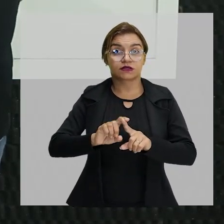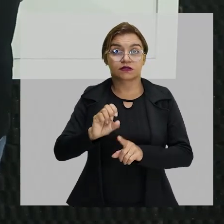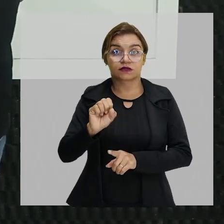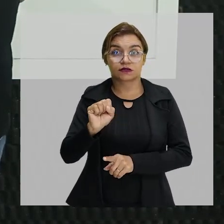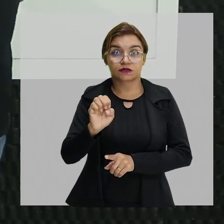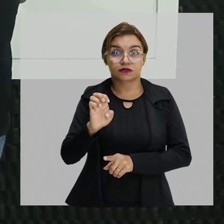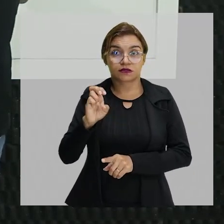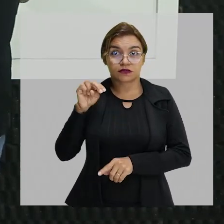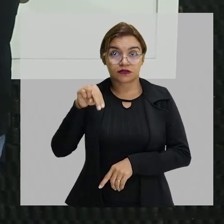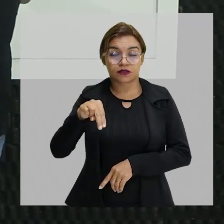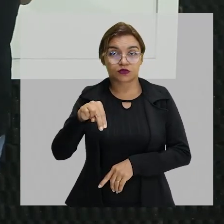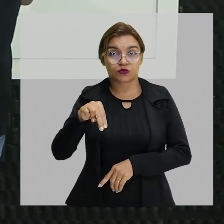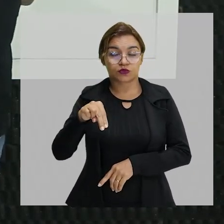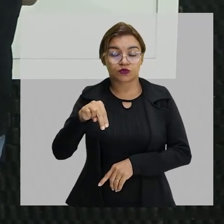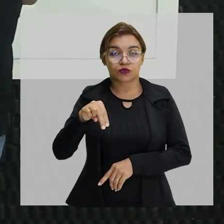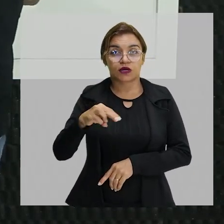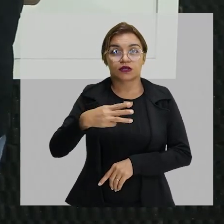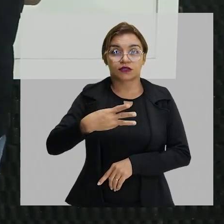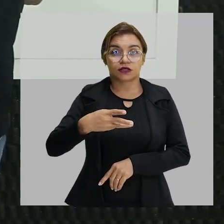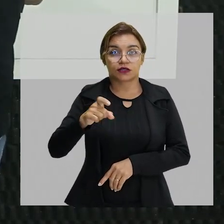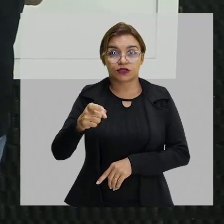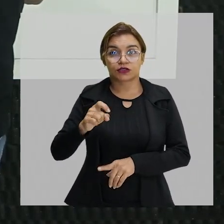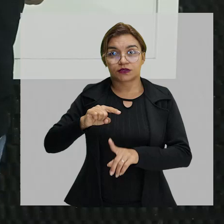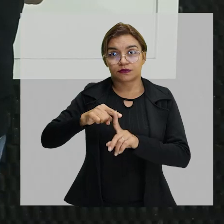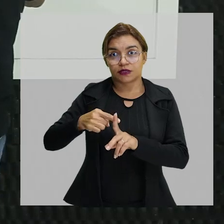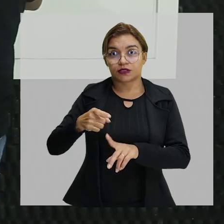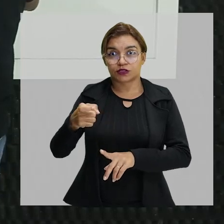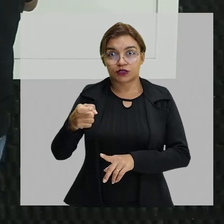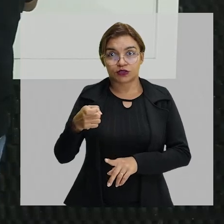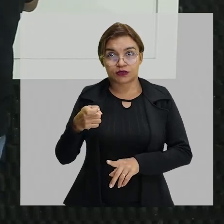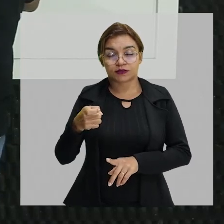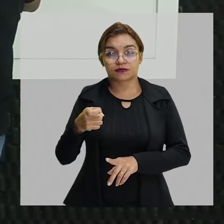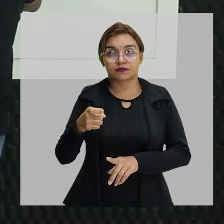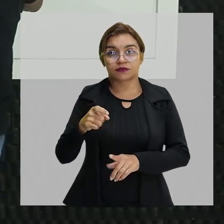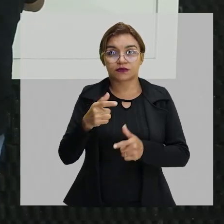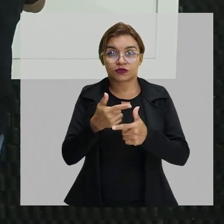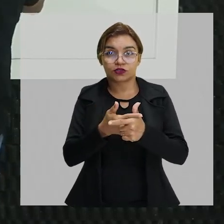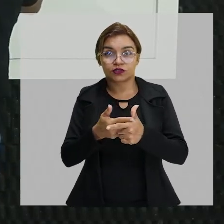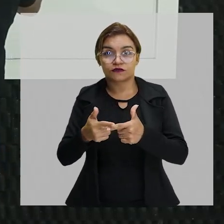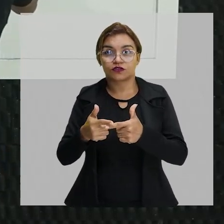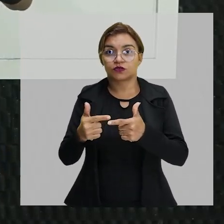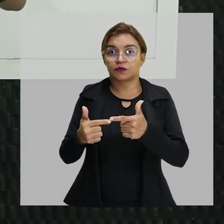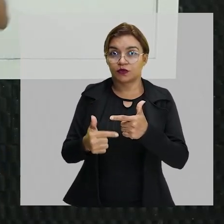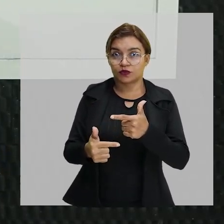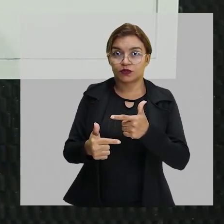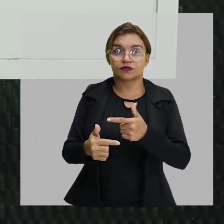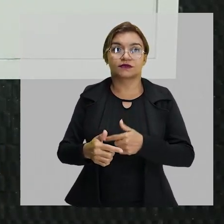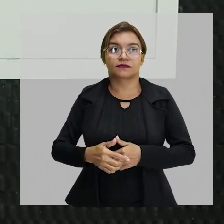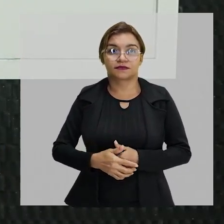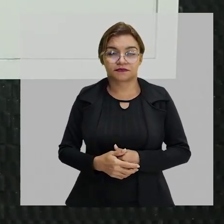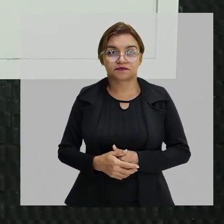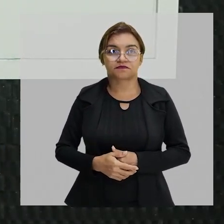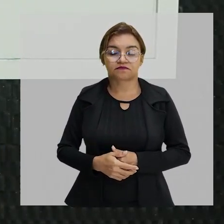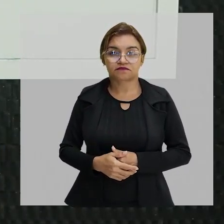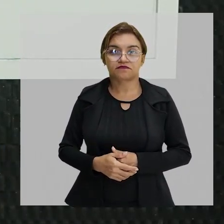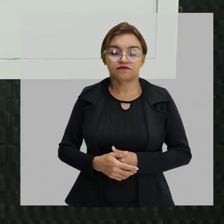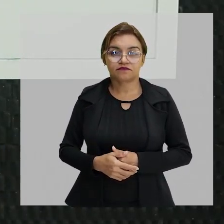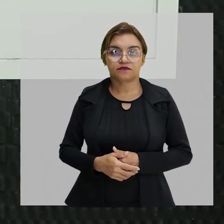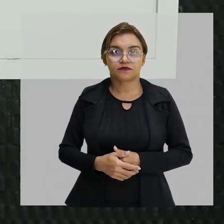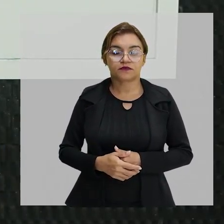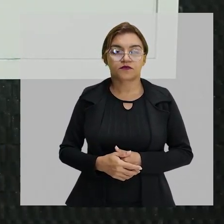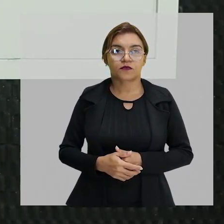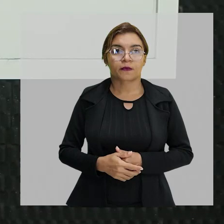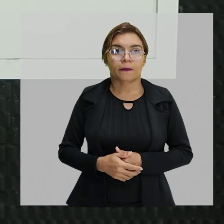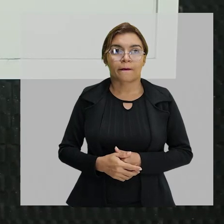seno de 3x mais x dividido por 2, tá? Vezes